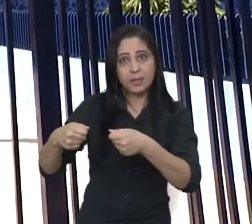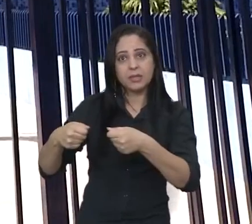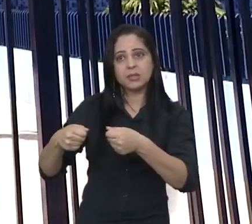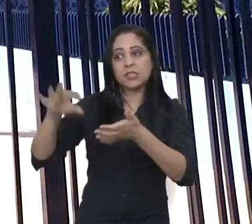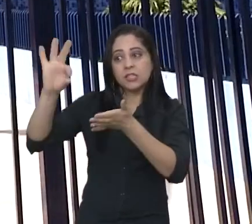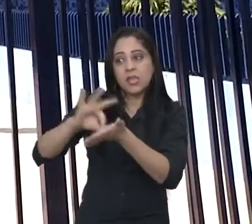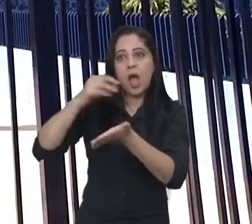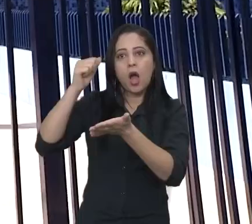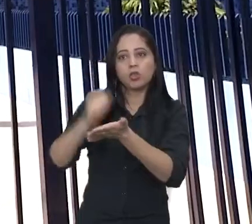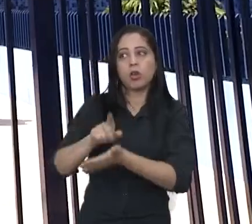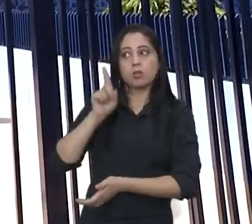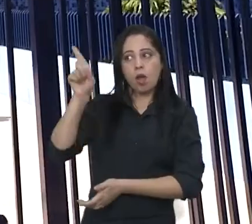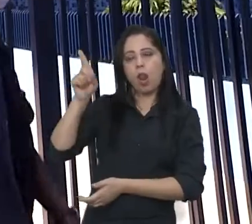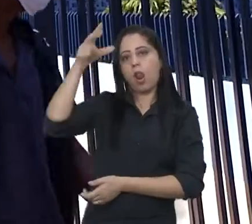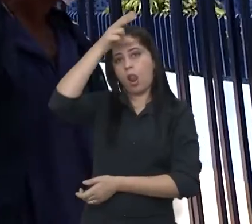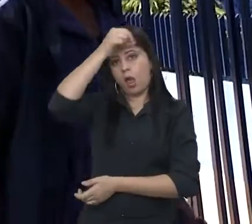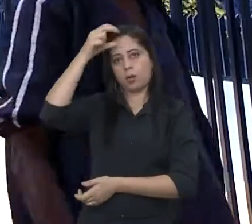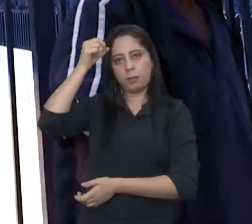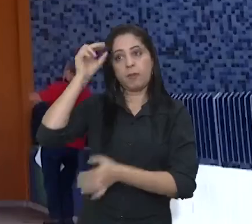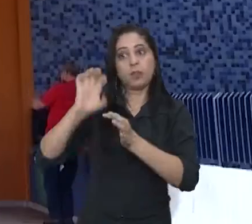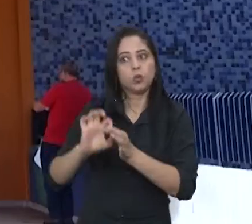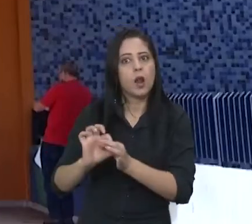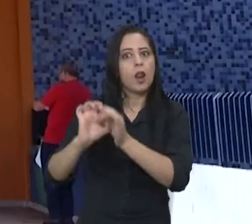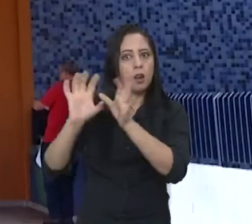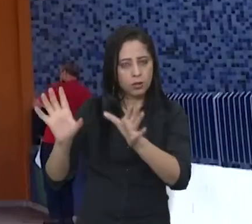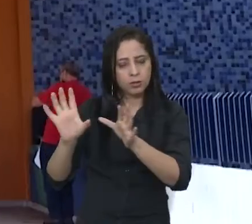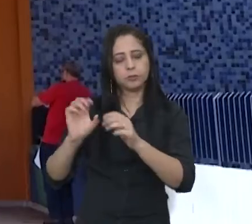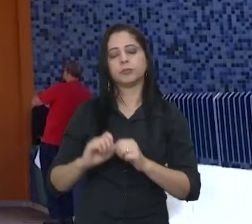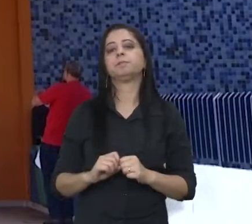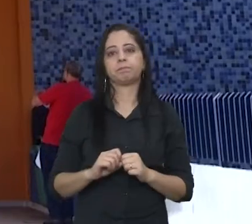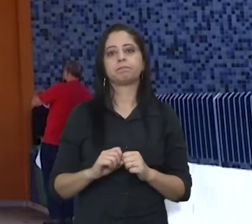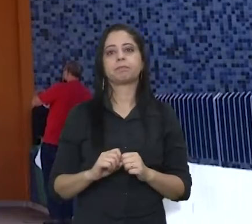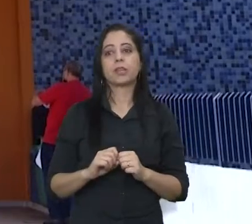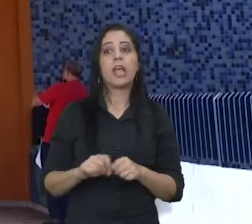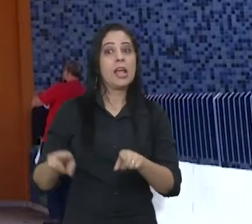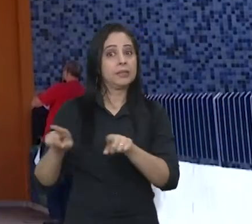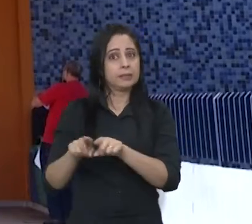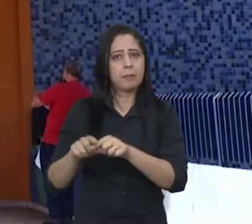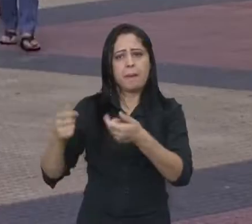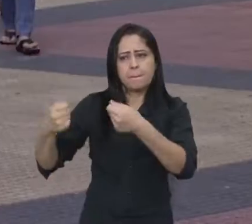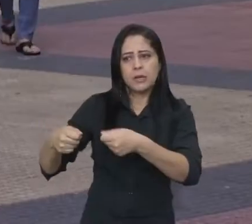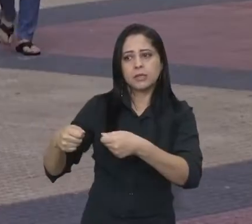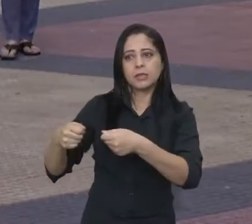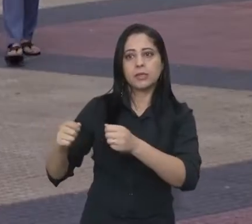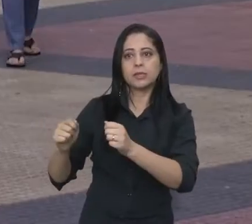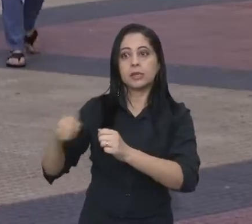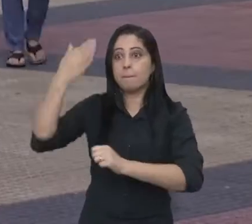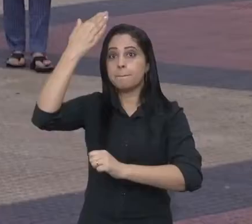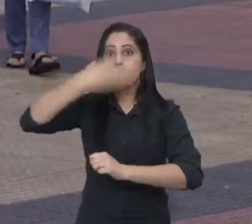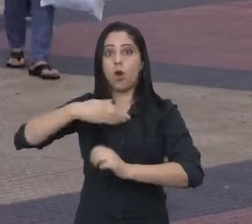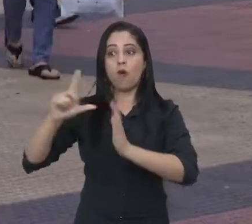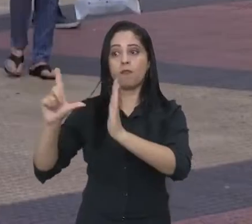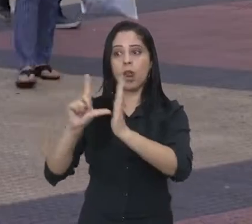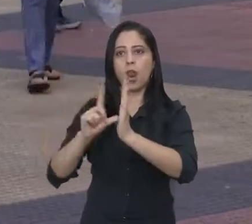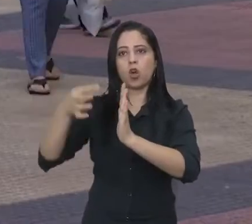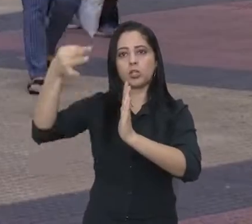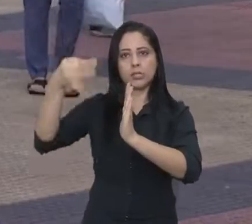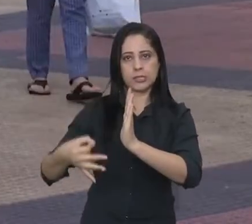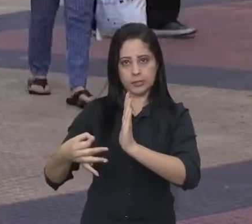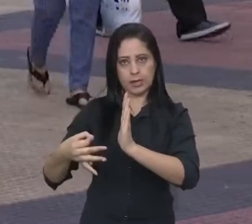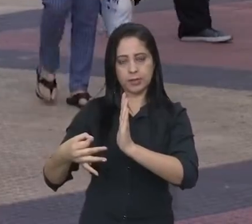precisar de autorização por meio de um cadastro e licença expedida pela Prefeitura. Ele também vai precisar